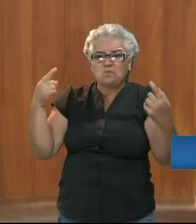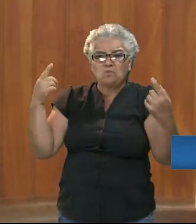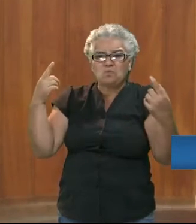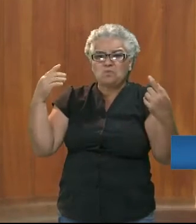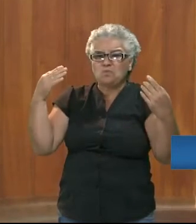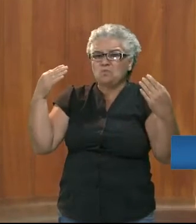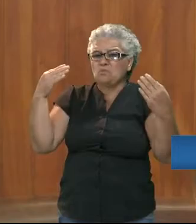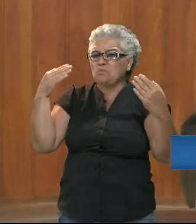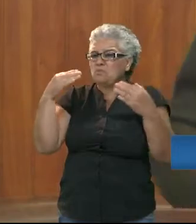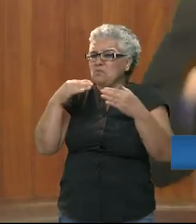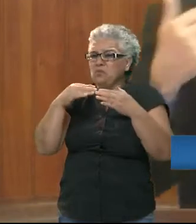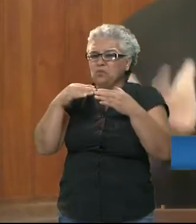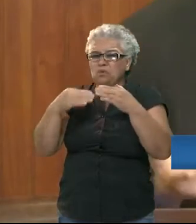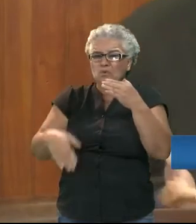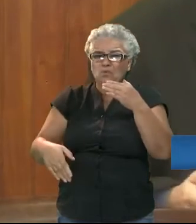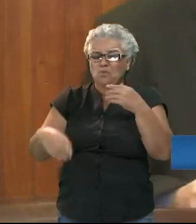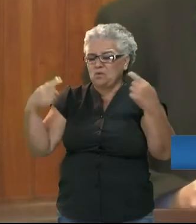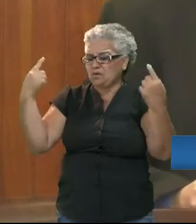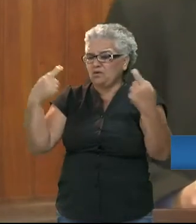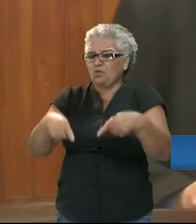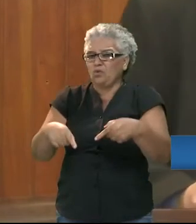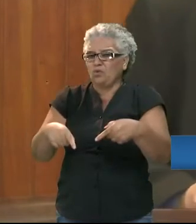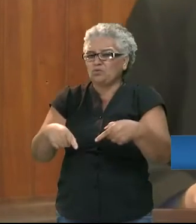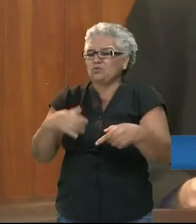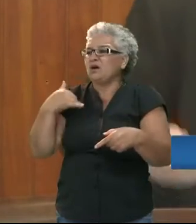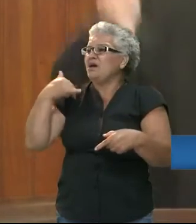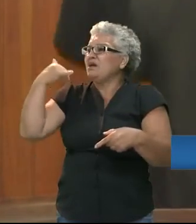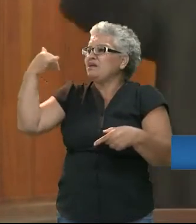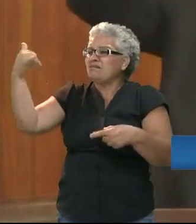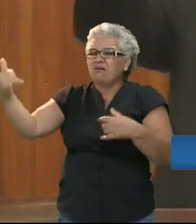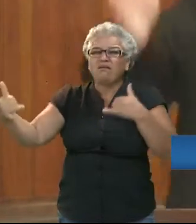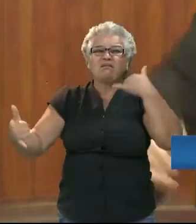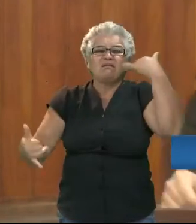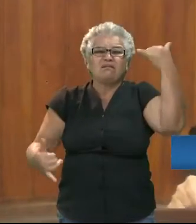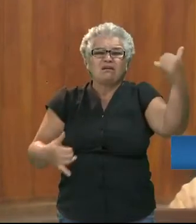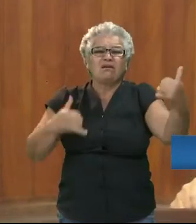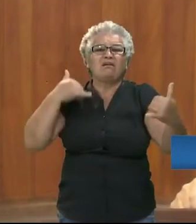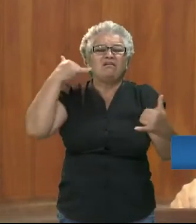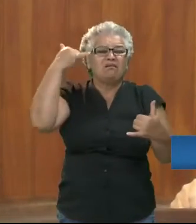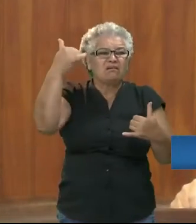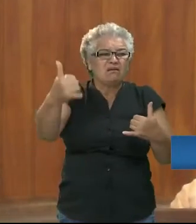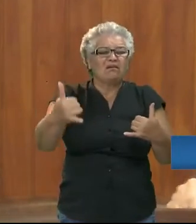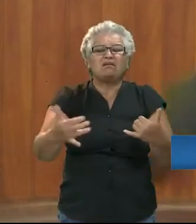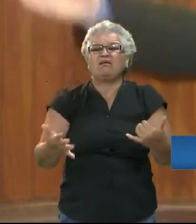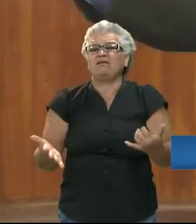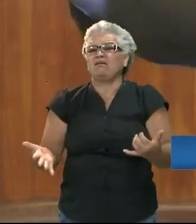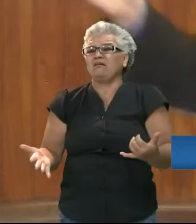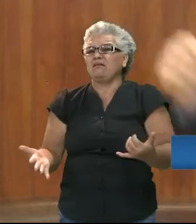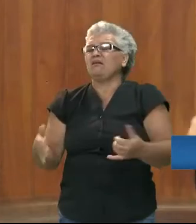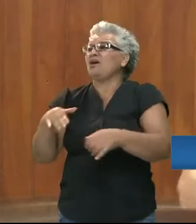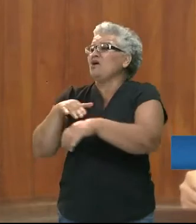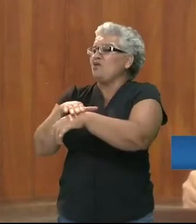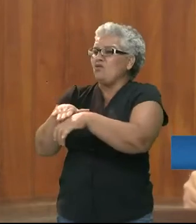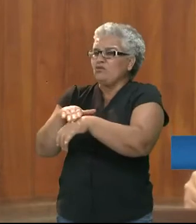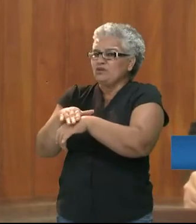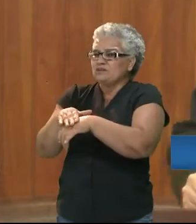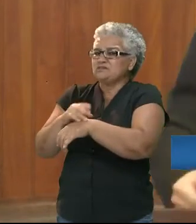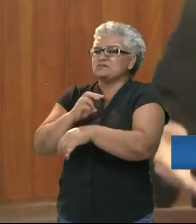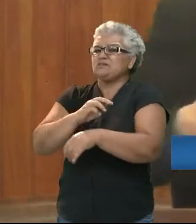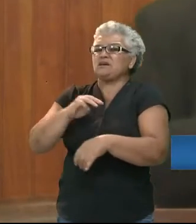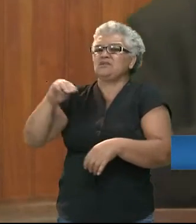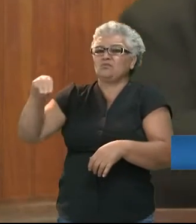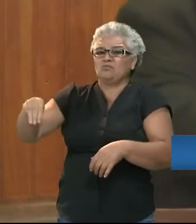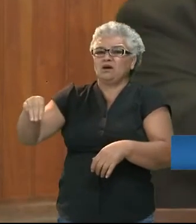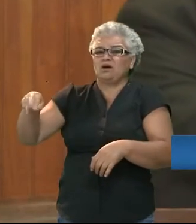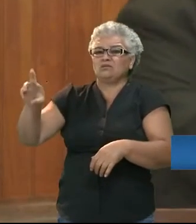De imediato, liguei para pessoas, falei com o pessoal da coletoria, falei com o Marcos Rezende,